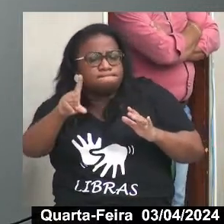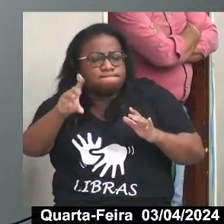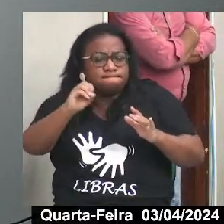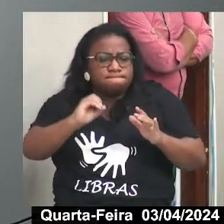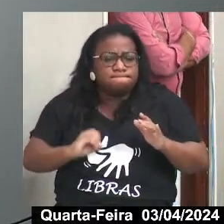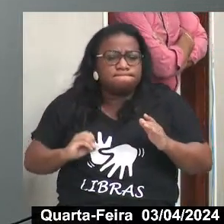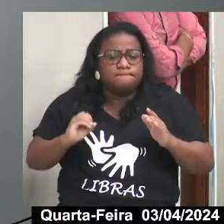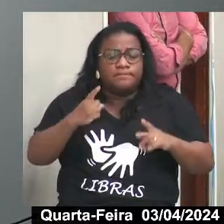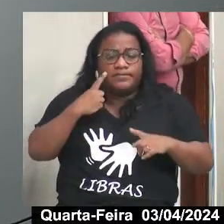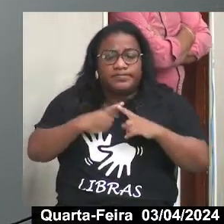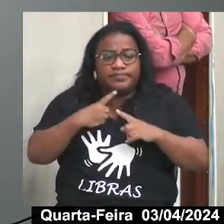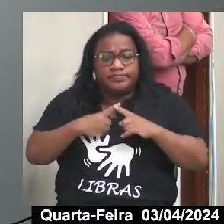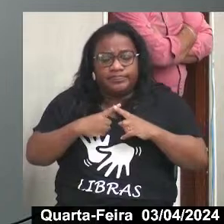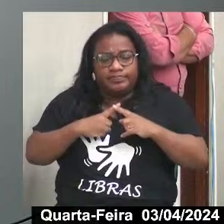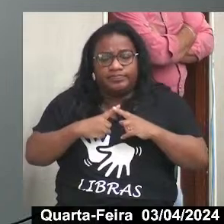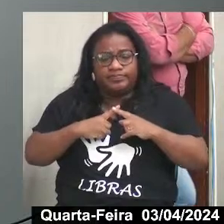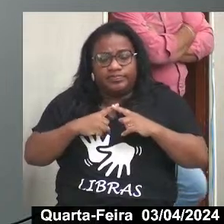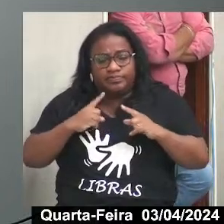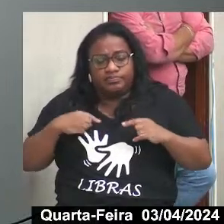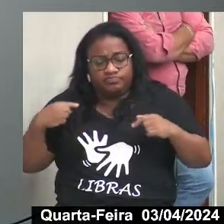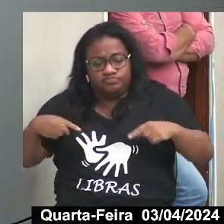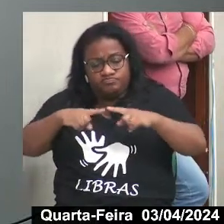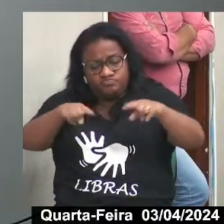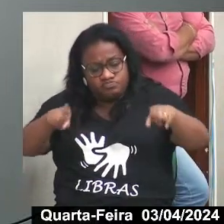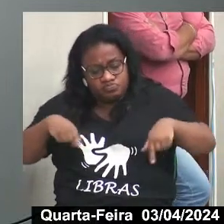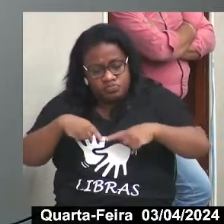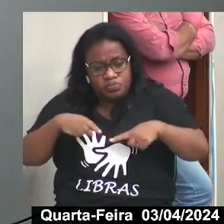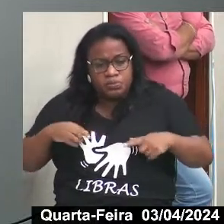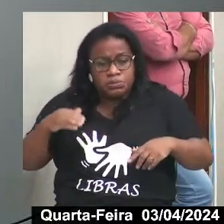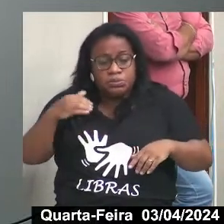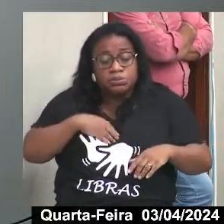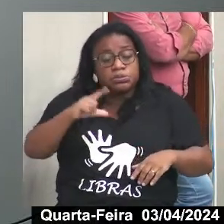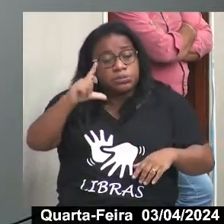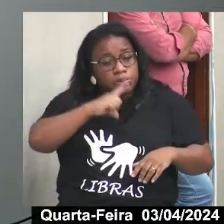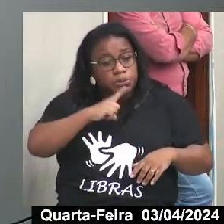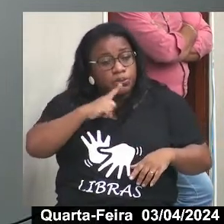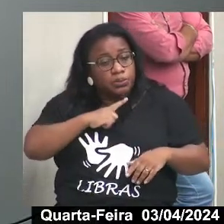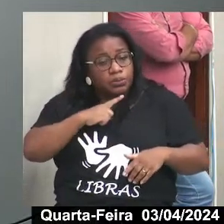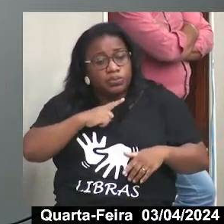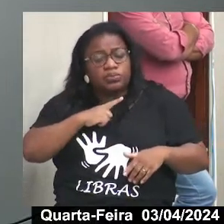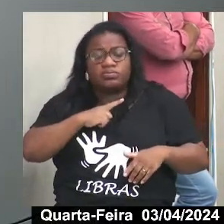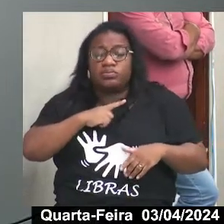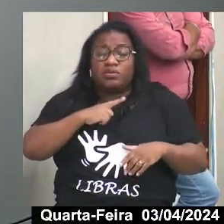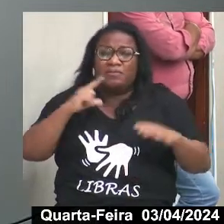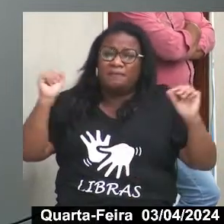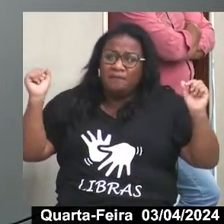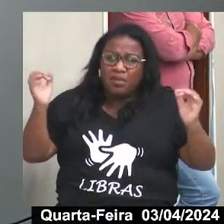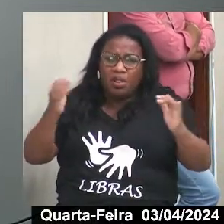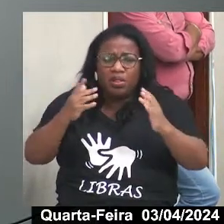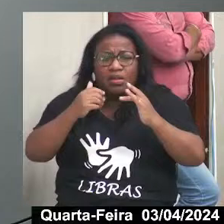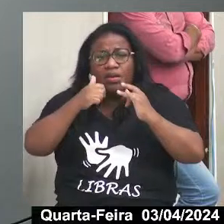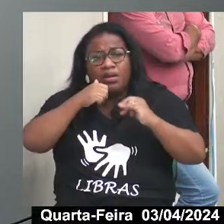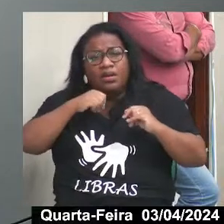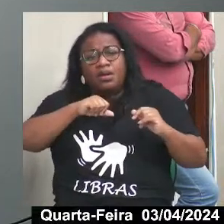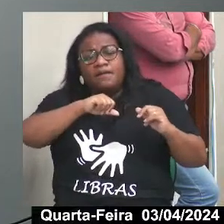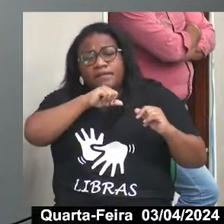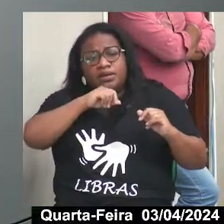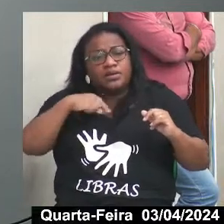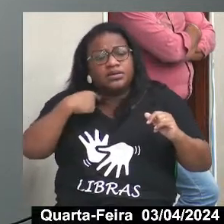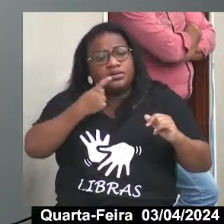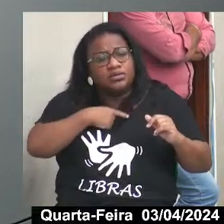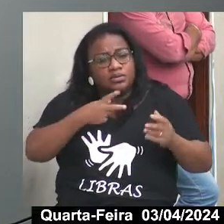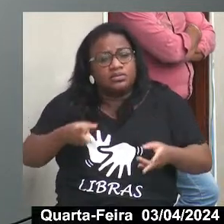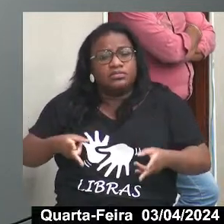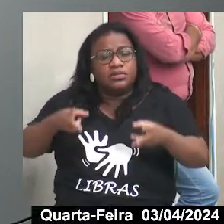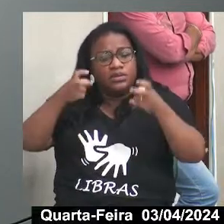aumenta muito o diagnóstico, e eu vejo aqui no nosso gabinete, que a gente recebe aqui diversas mães todos os dias, e a